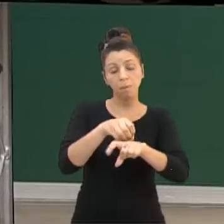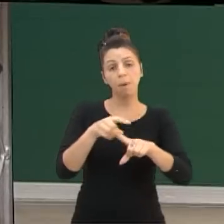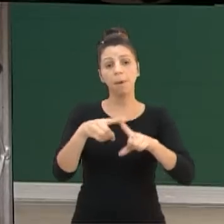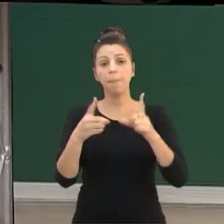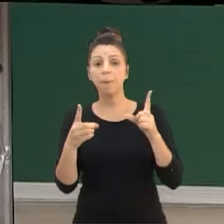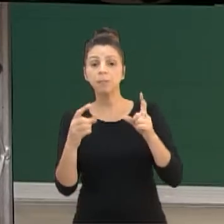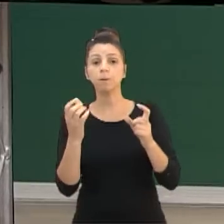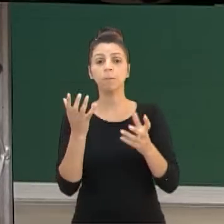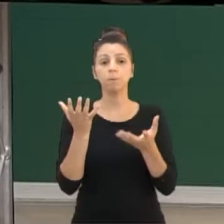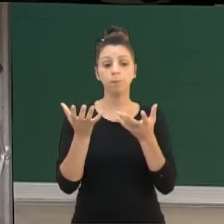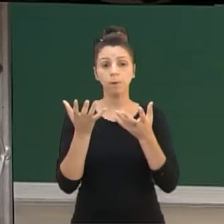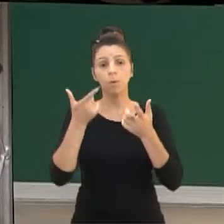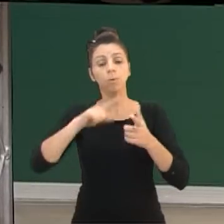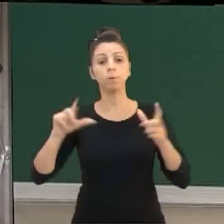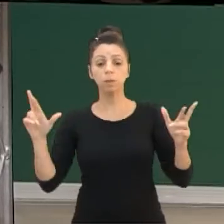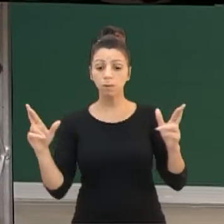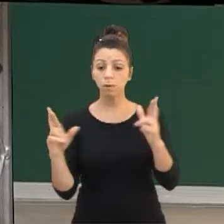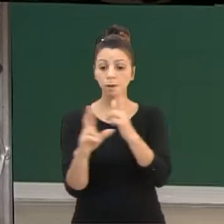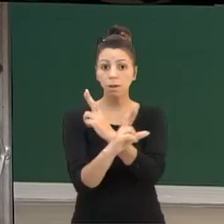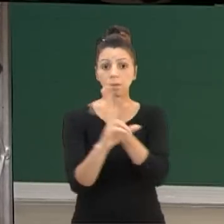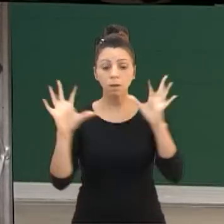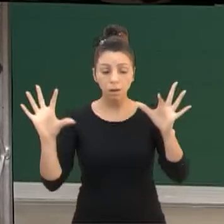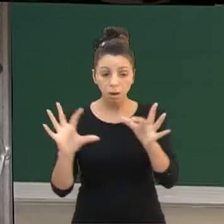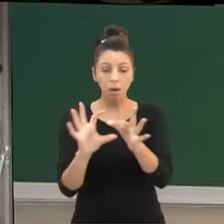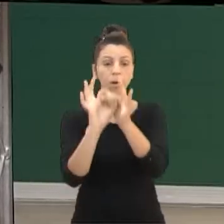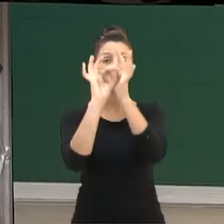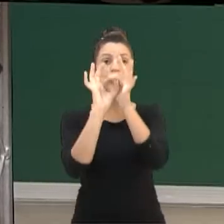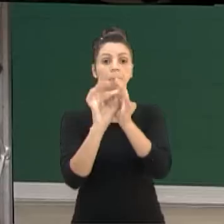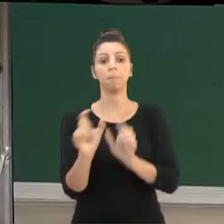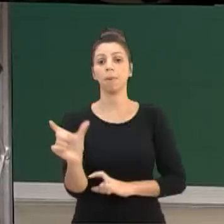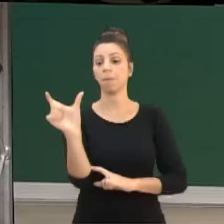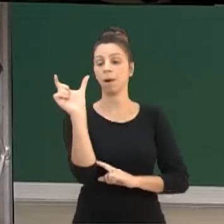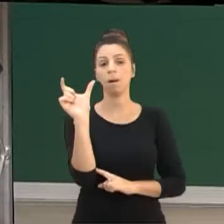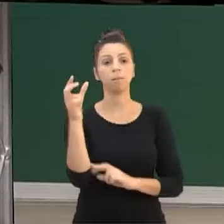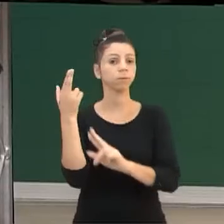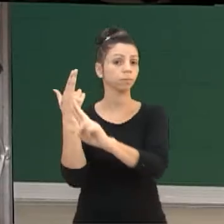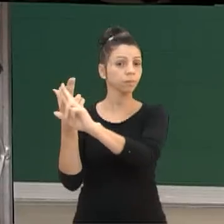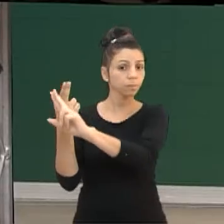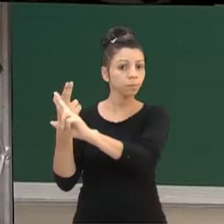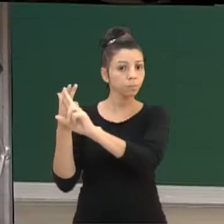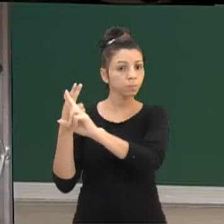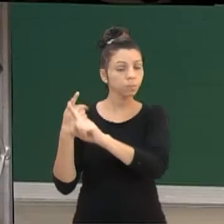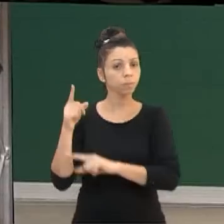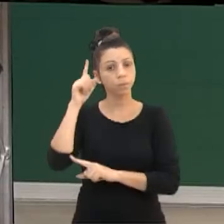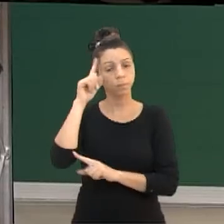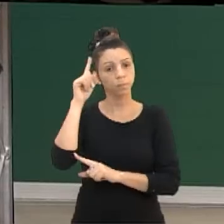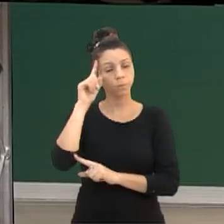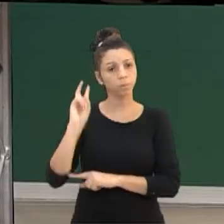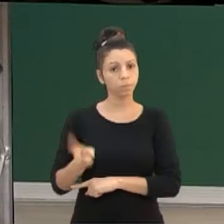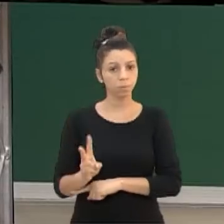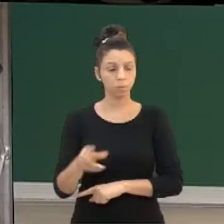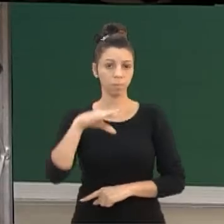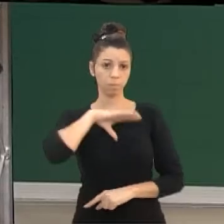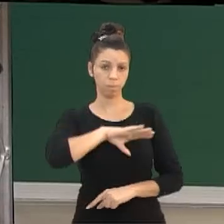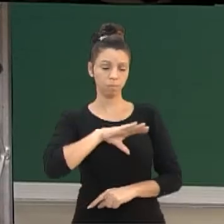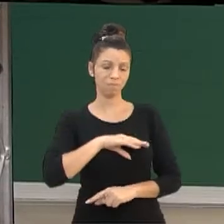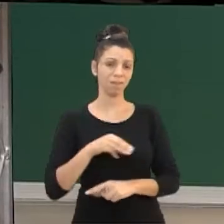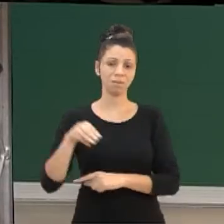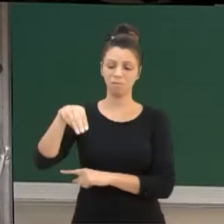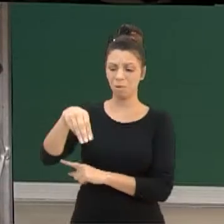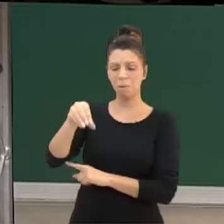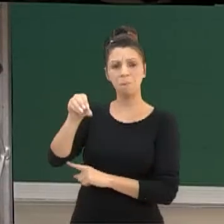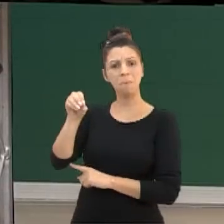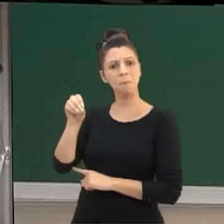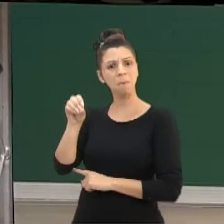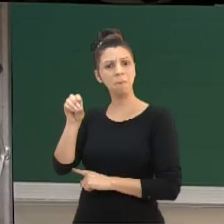essa inferência, né, de que é uma palavra, sim, que já está aí sendo utilizada recorrentemente na língua portuguesa. Né? Já módulo, para